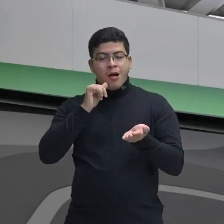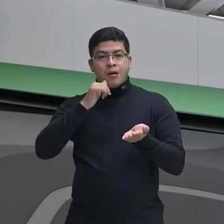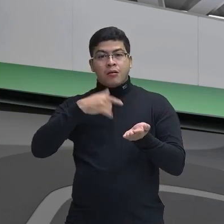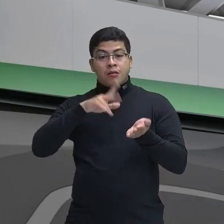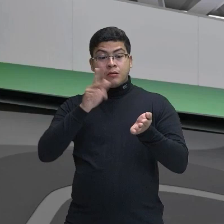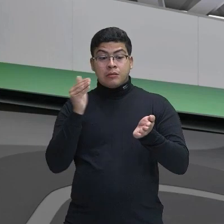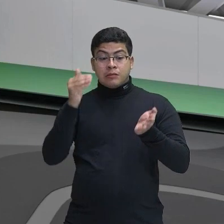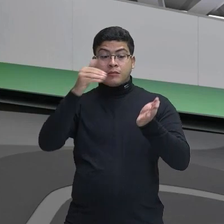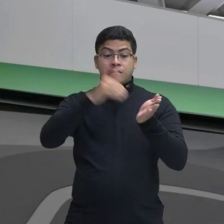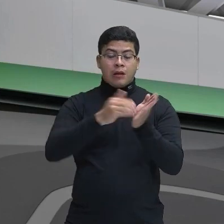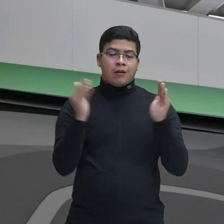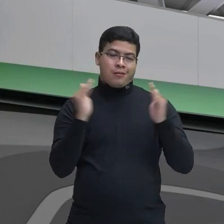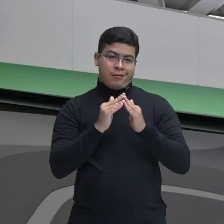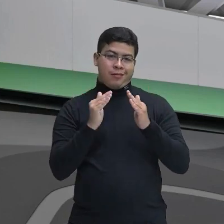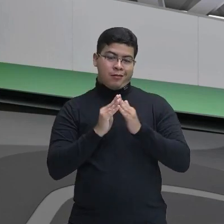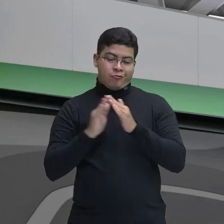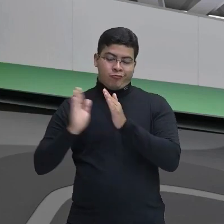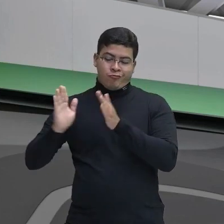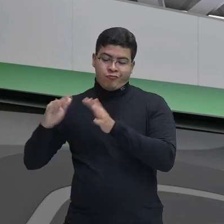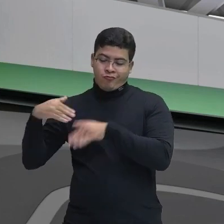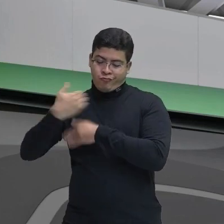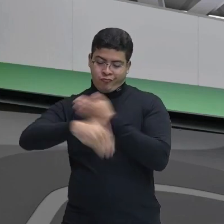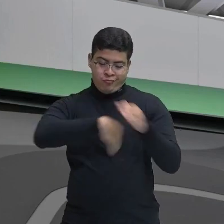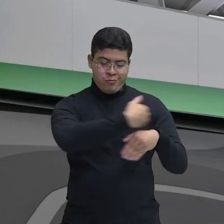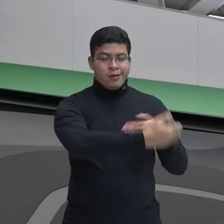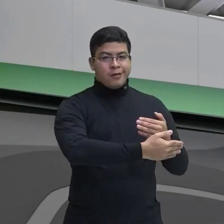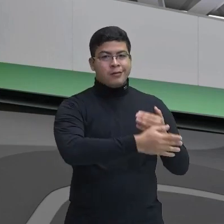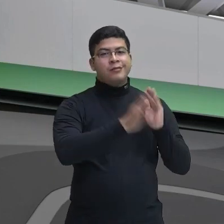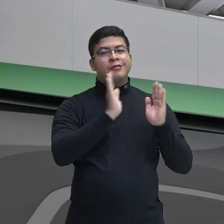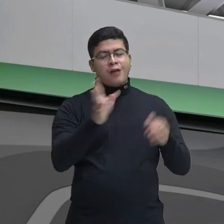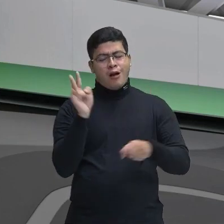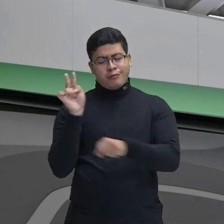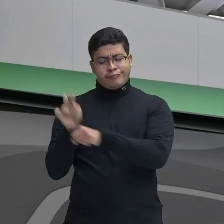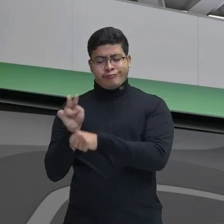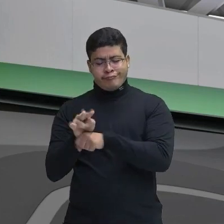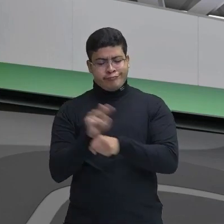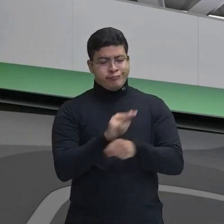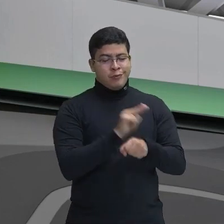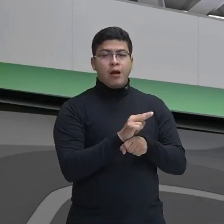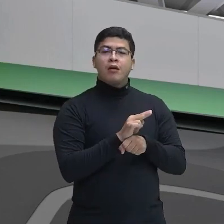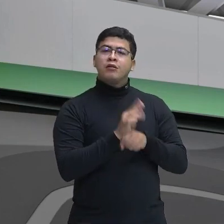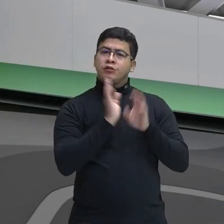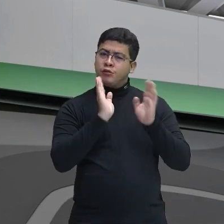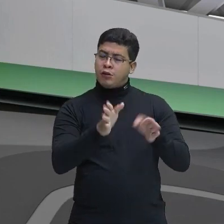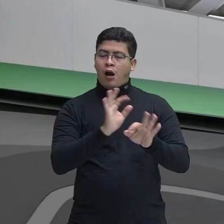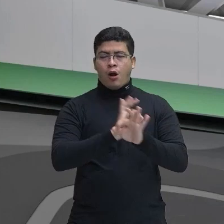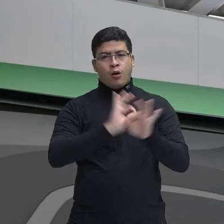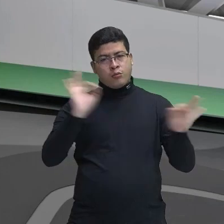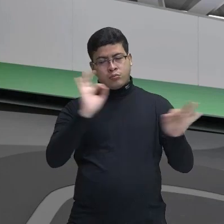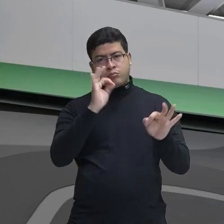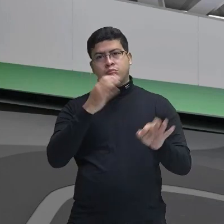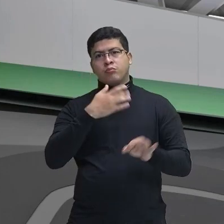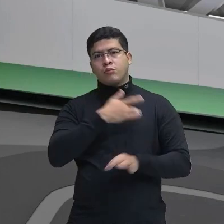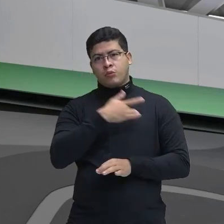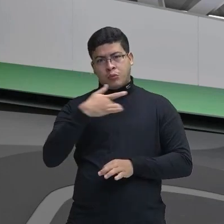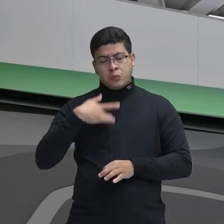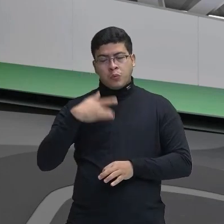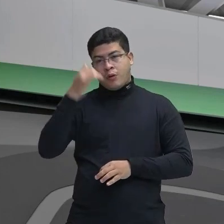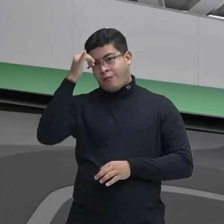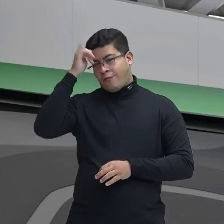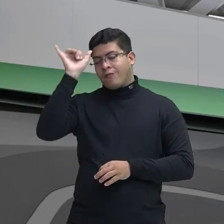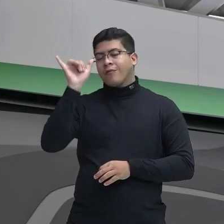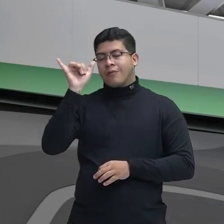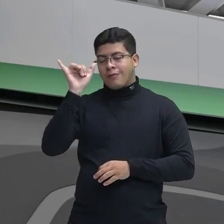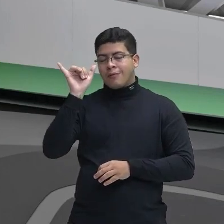lá na casa, ela chega já tratada, ok? E aí ela é boa para o nosso consumo, que vai evitar diversos tipos de